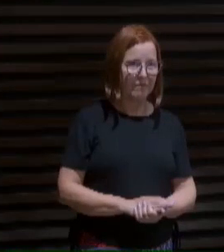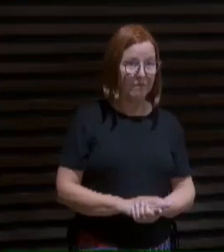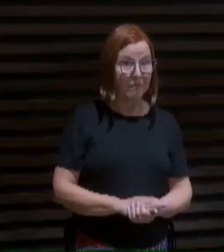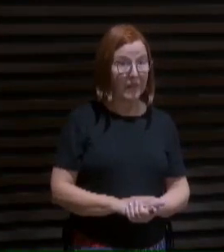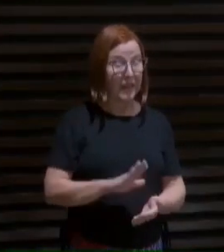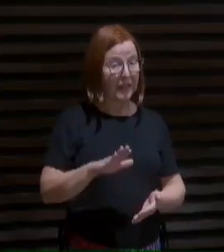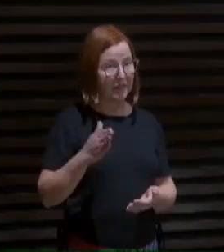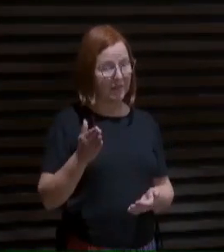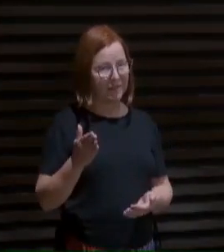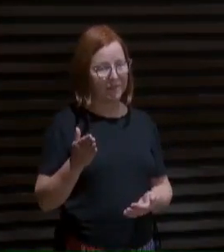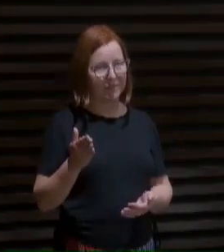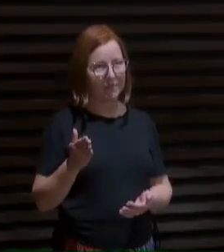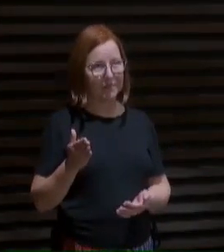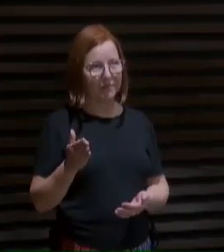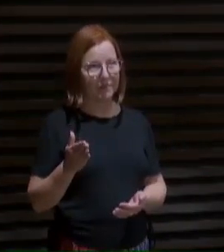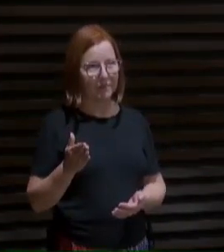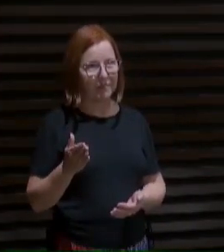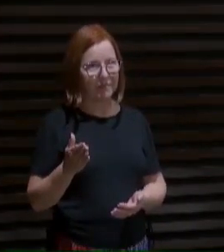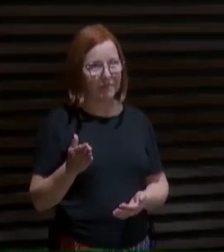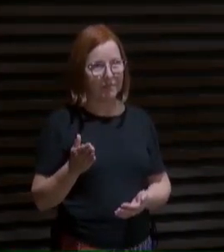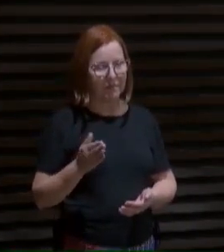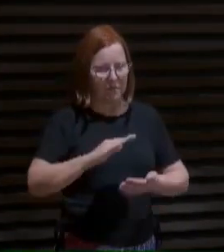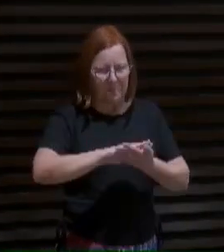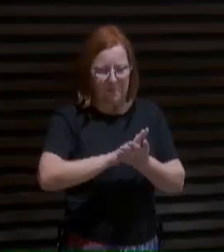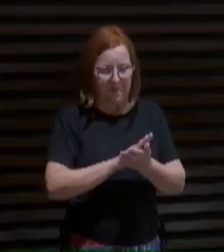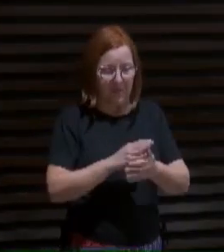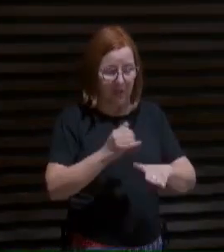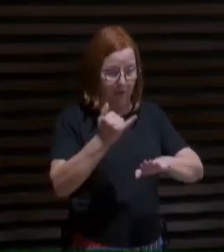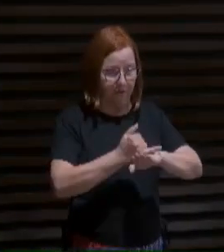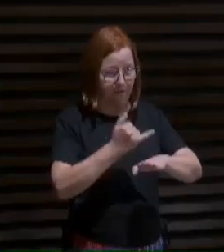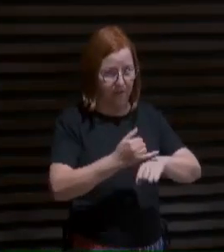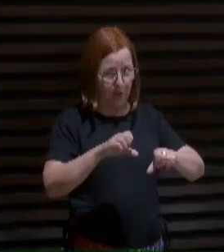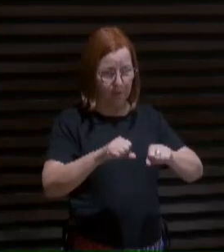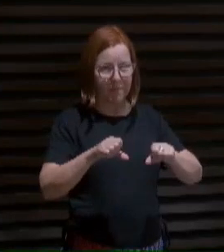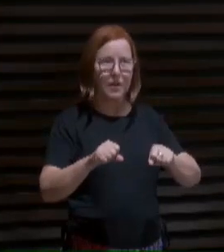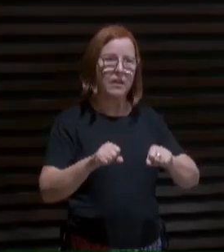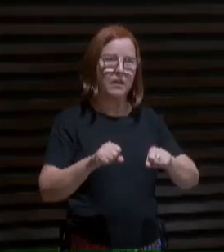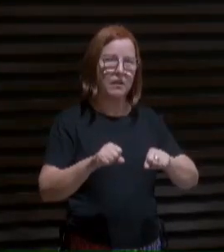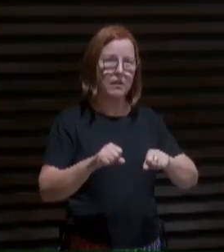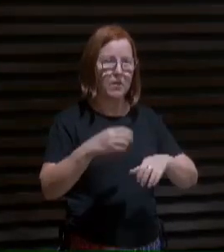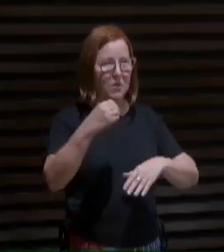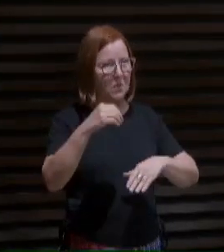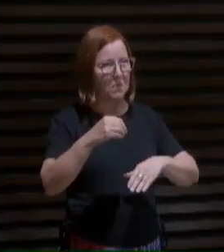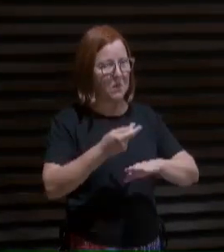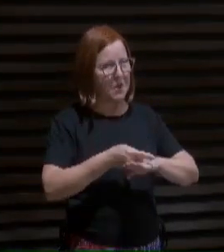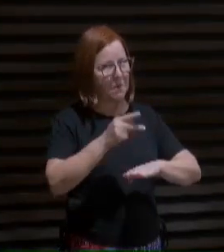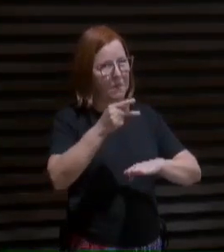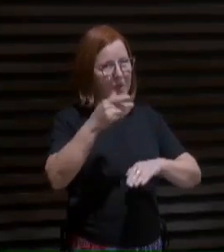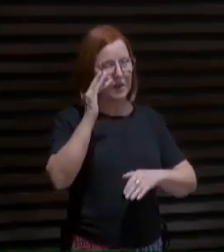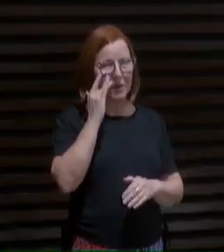Então foi juntamente esmiuçado o ferro, o barro, o bronze, a prata, o